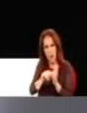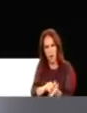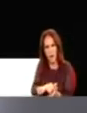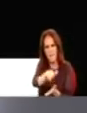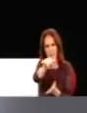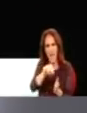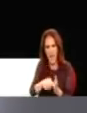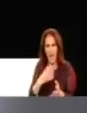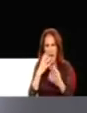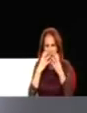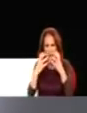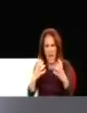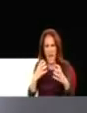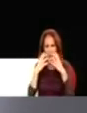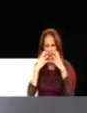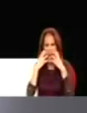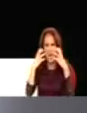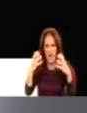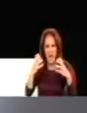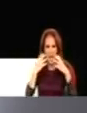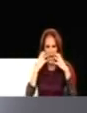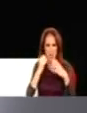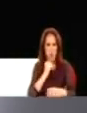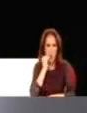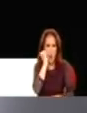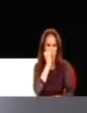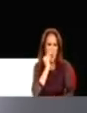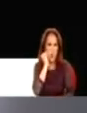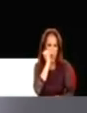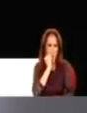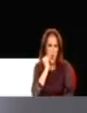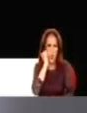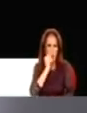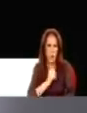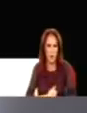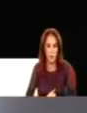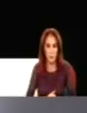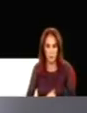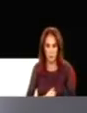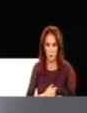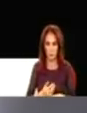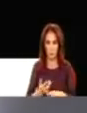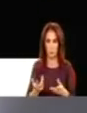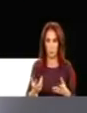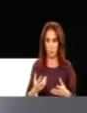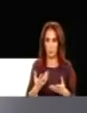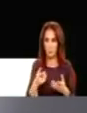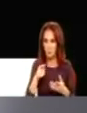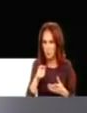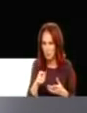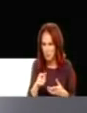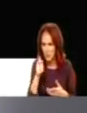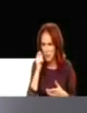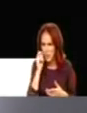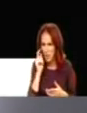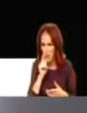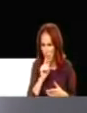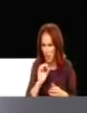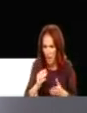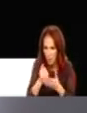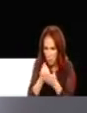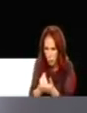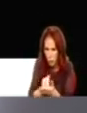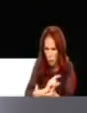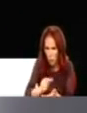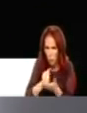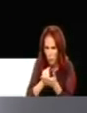for completamente analfabeto em termos de história. Agora, o que existe é o comunismo. Existe, pelo